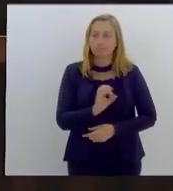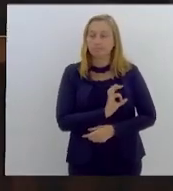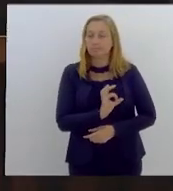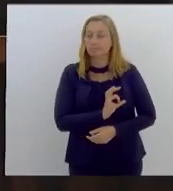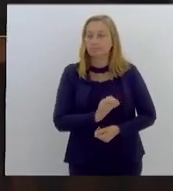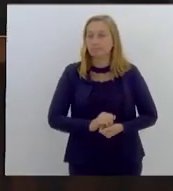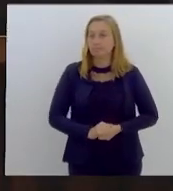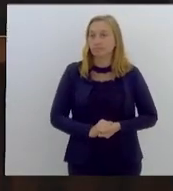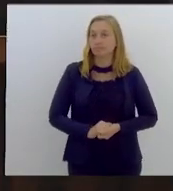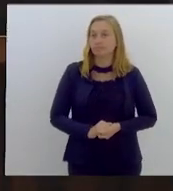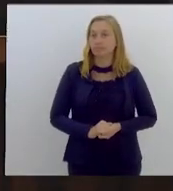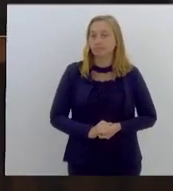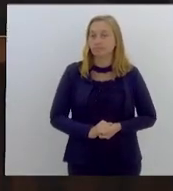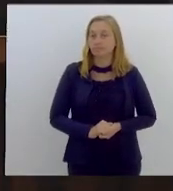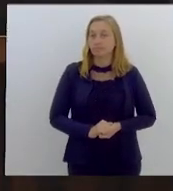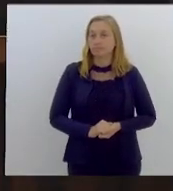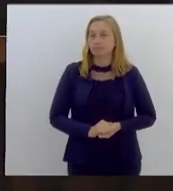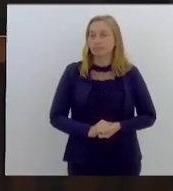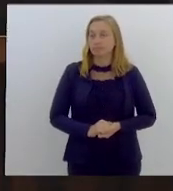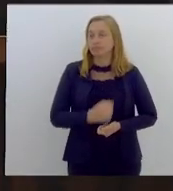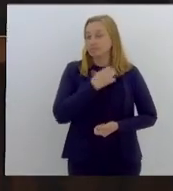Rocha.